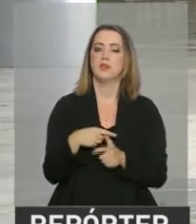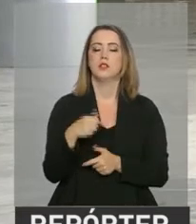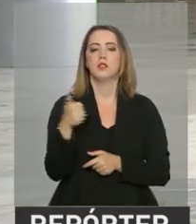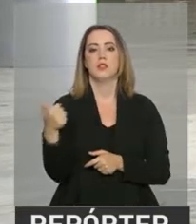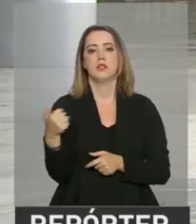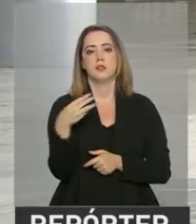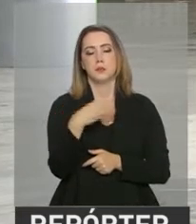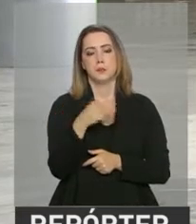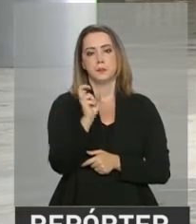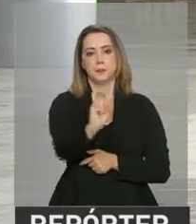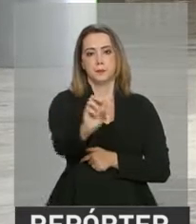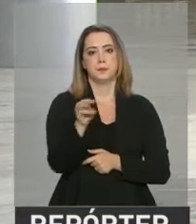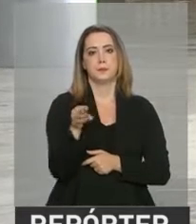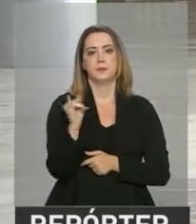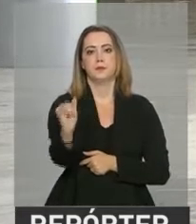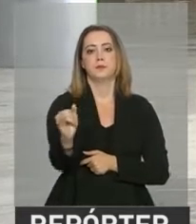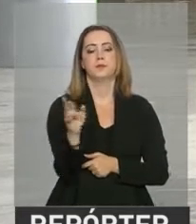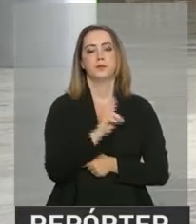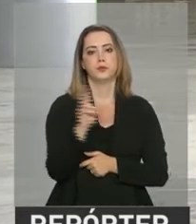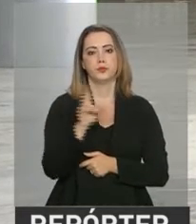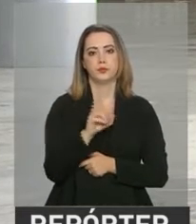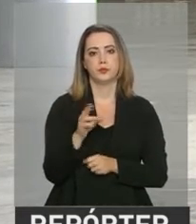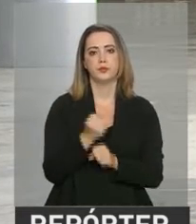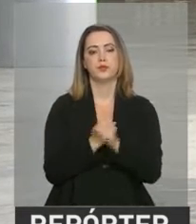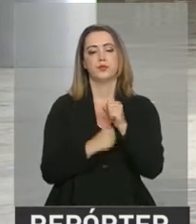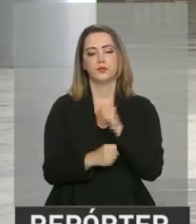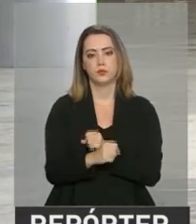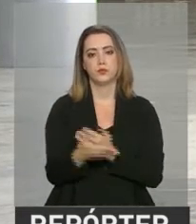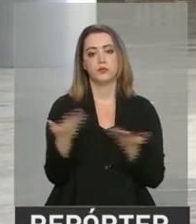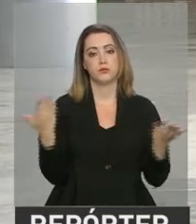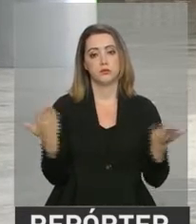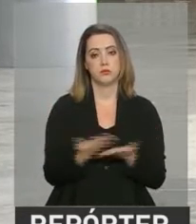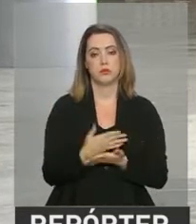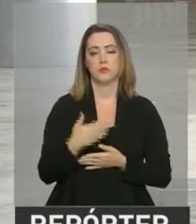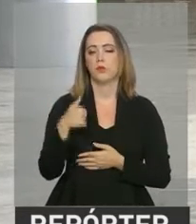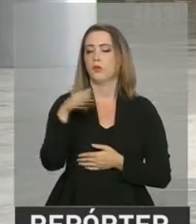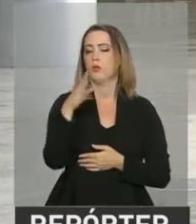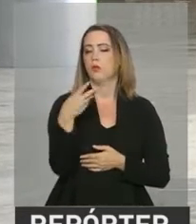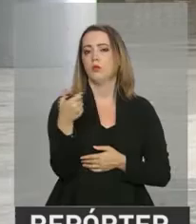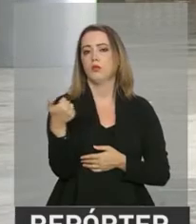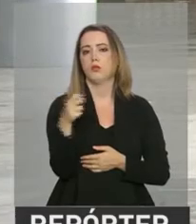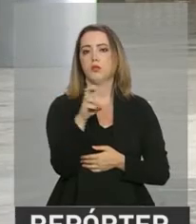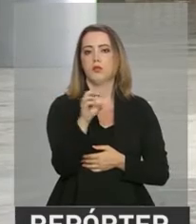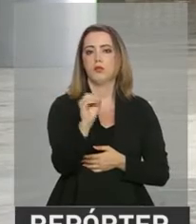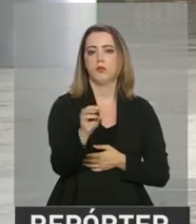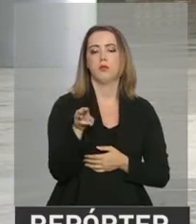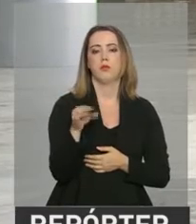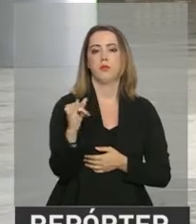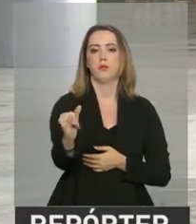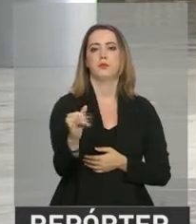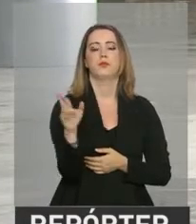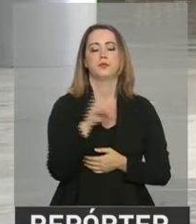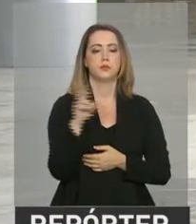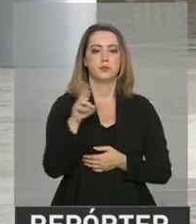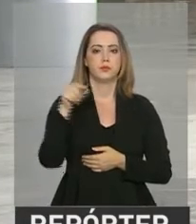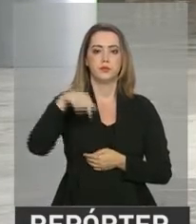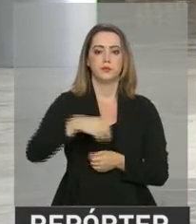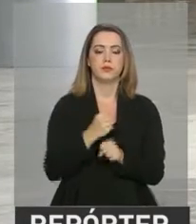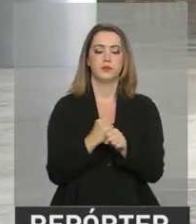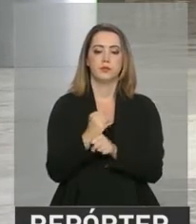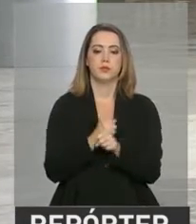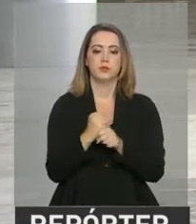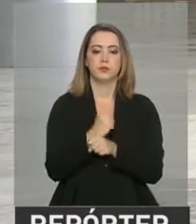135 milhões de reais em 2015 e deve chegar a quase 150 bilhões de reais neste ano